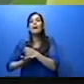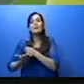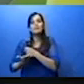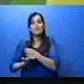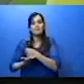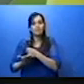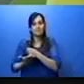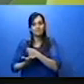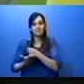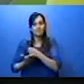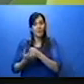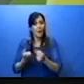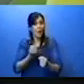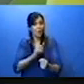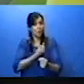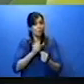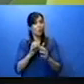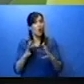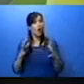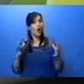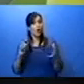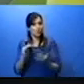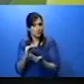grande, fica lá embaixo.